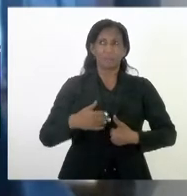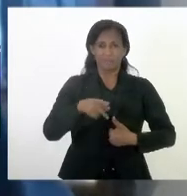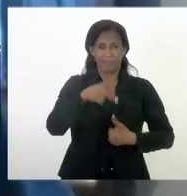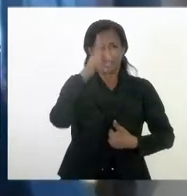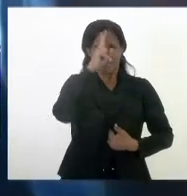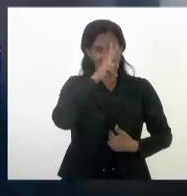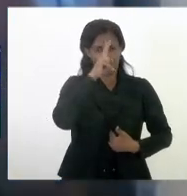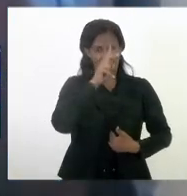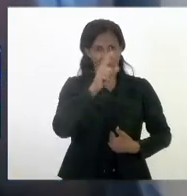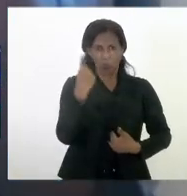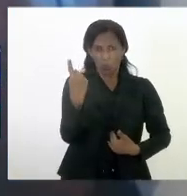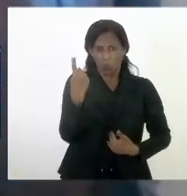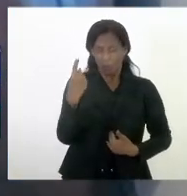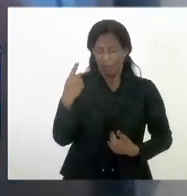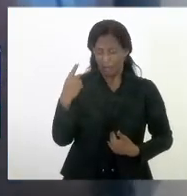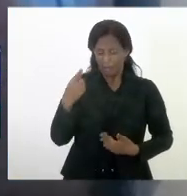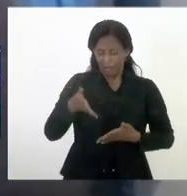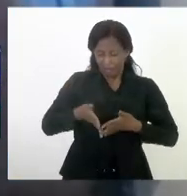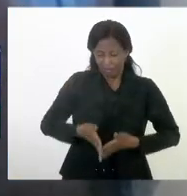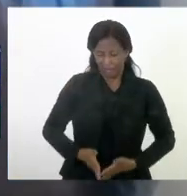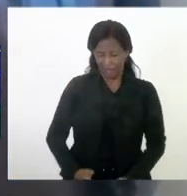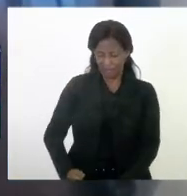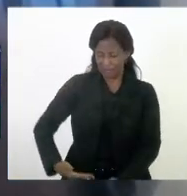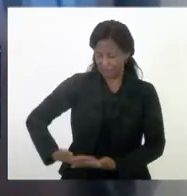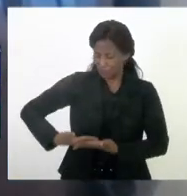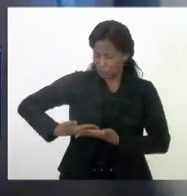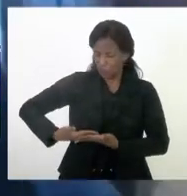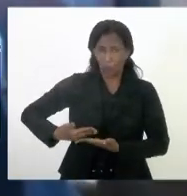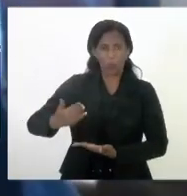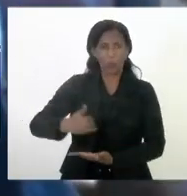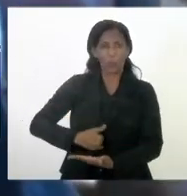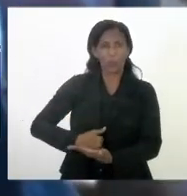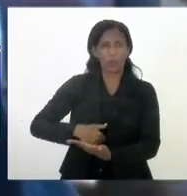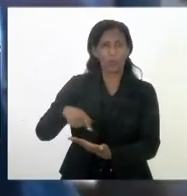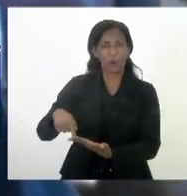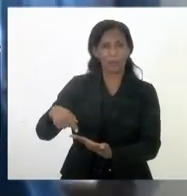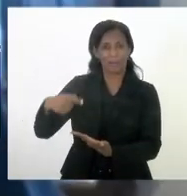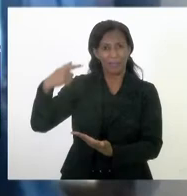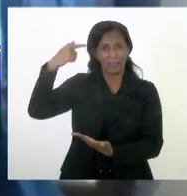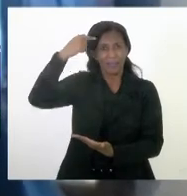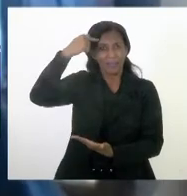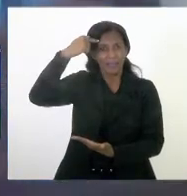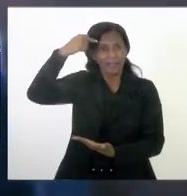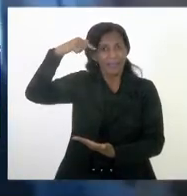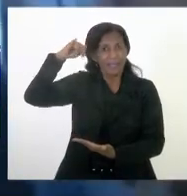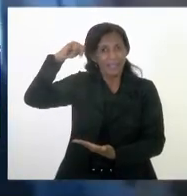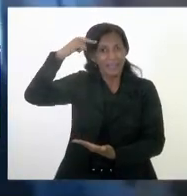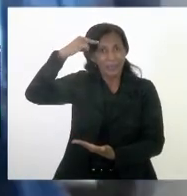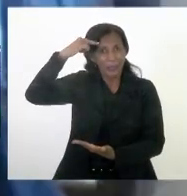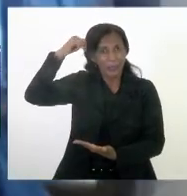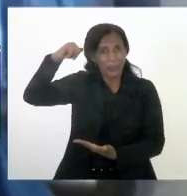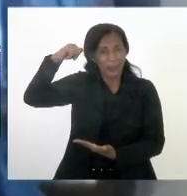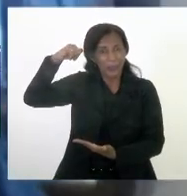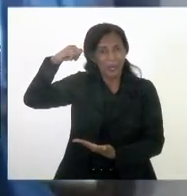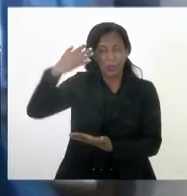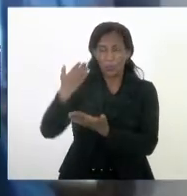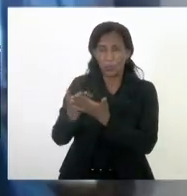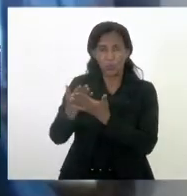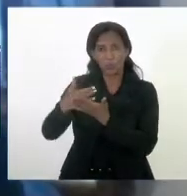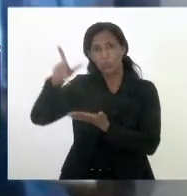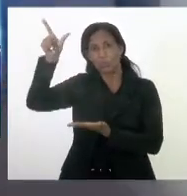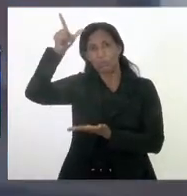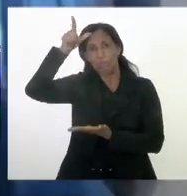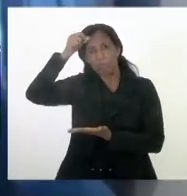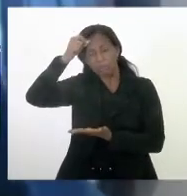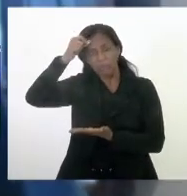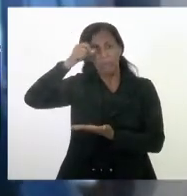com fome diminui a capacidade, o QI dela, o quociente intelectual, o estudo é prejudicado.